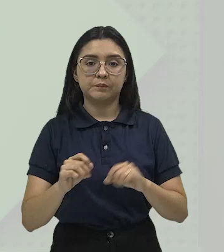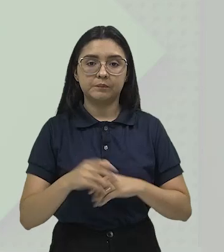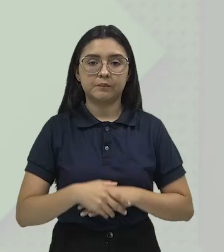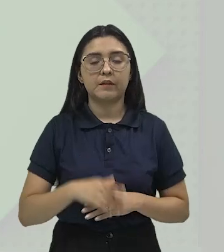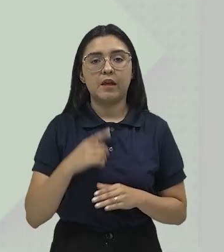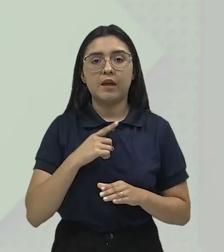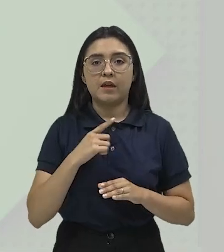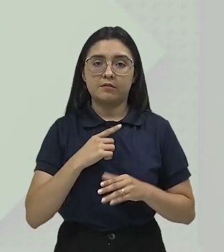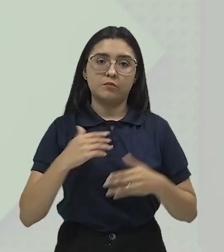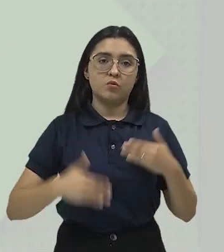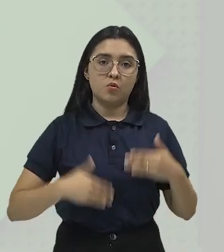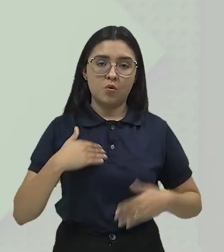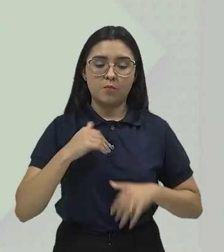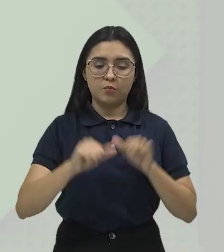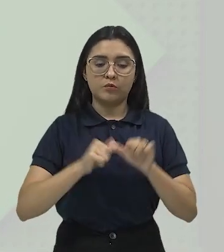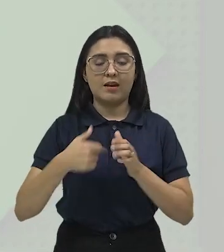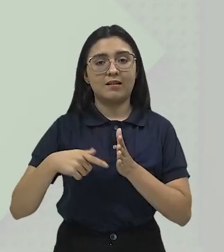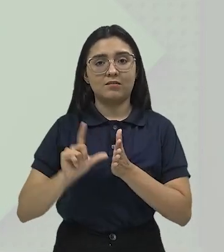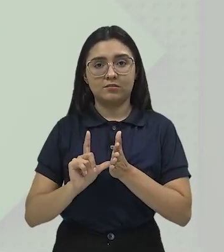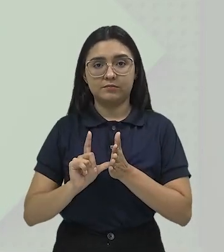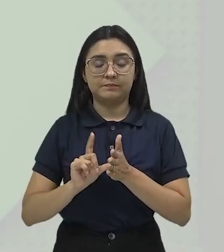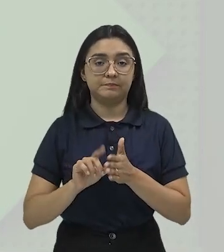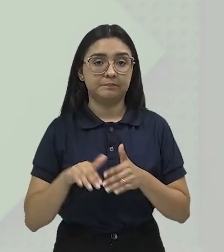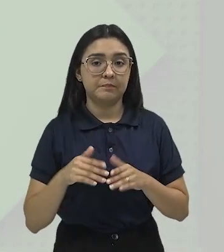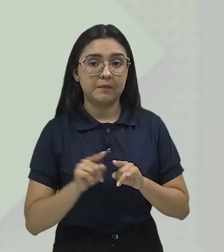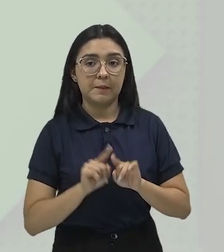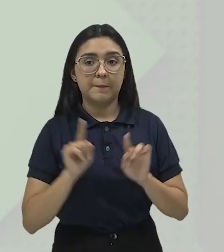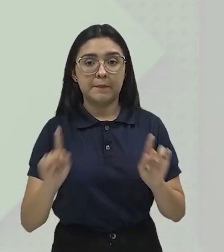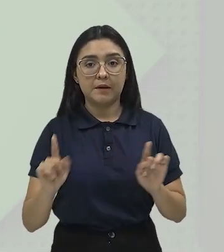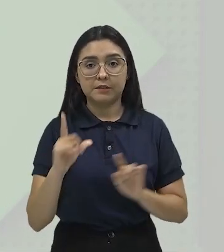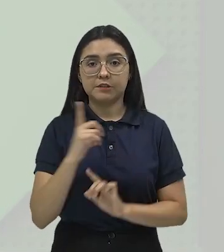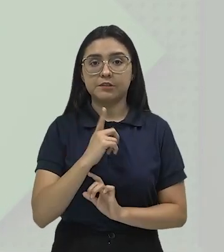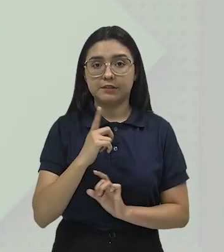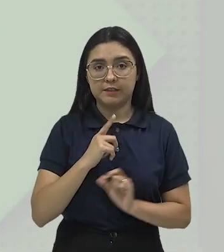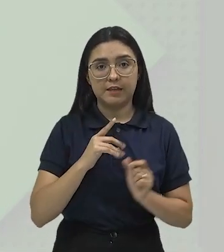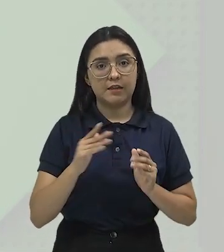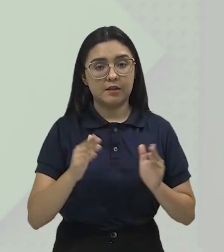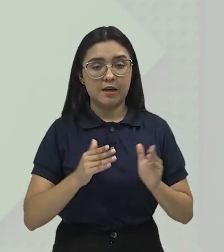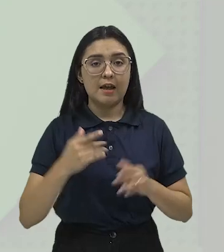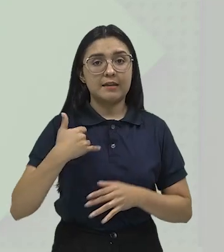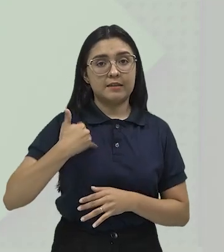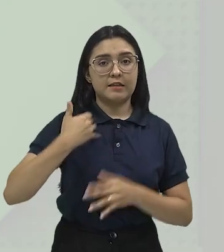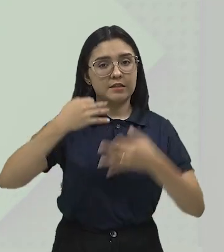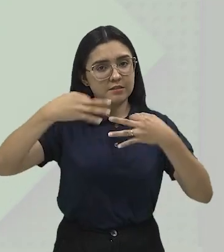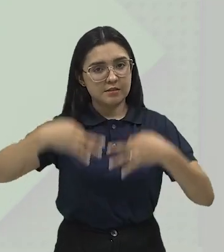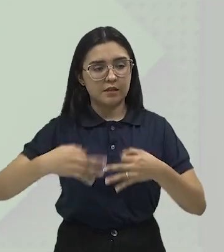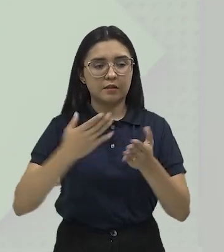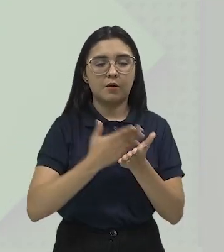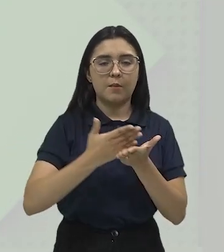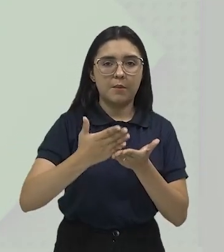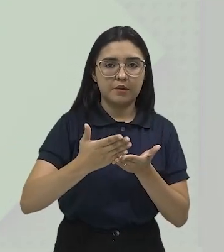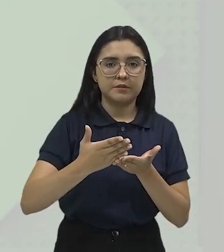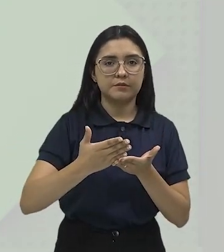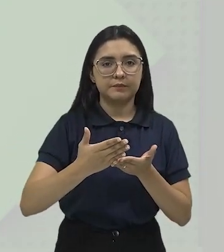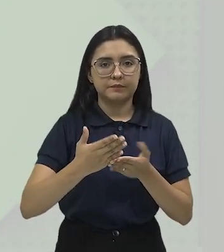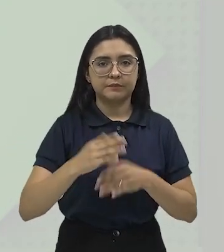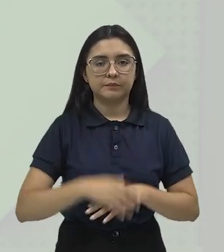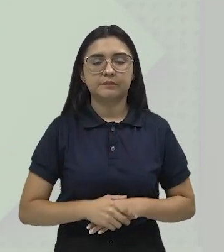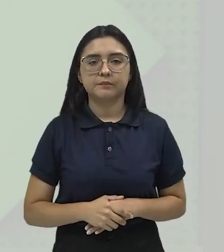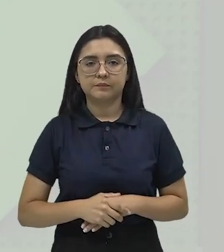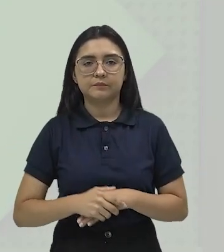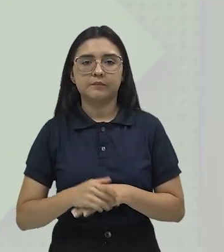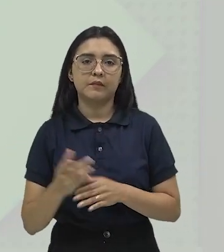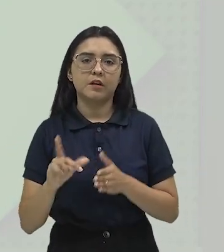puberdade precoce, certo? Mas a gente está vendo aí que existe essa faixa etária, que inicia um pouquinho antes dos